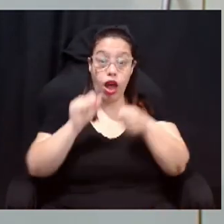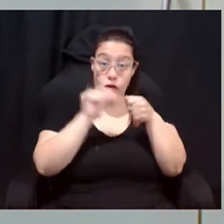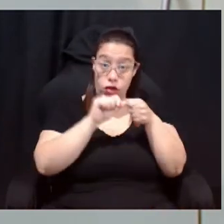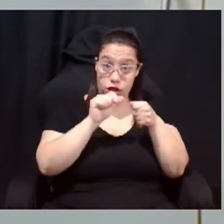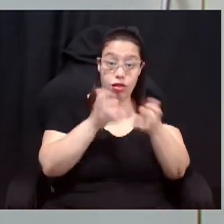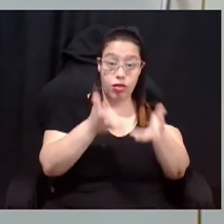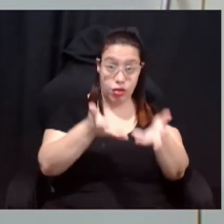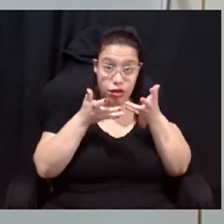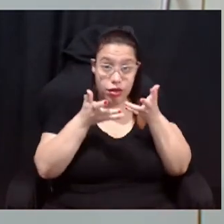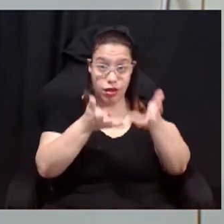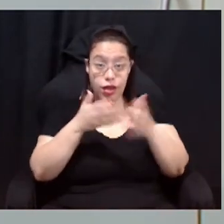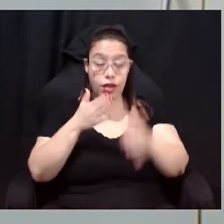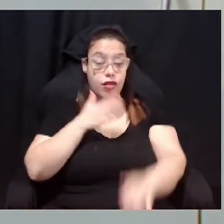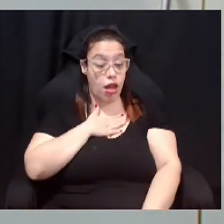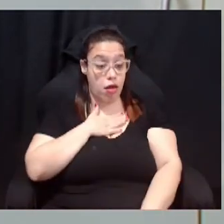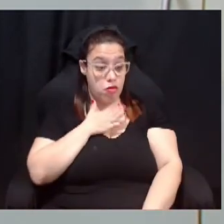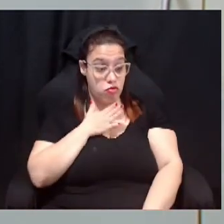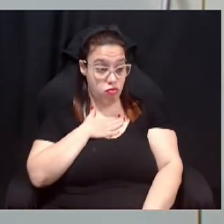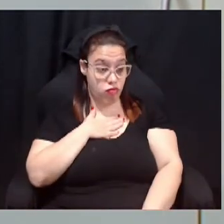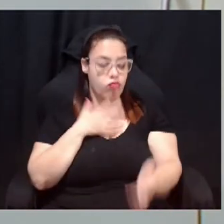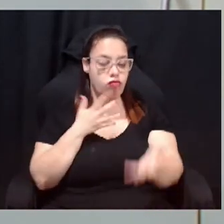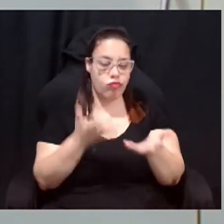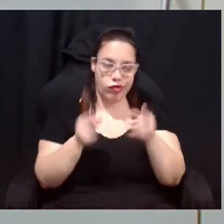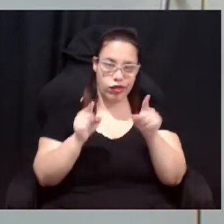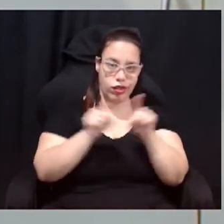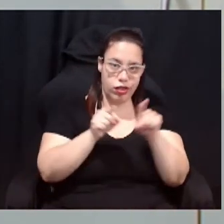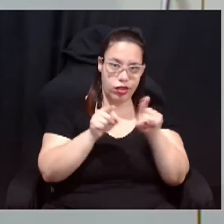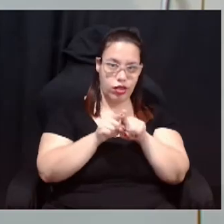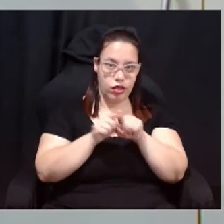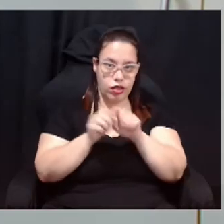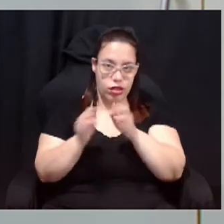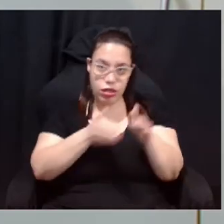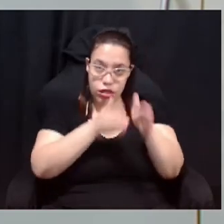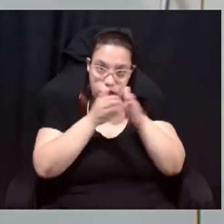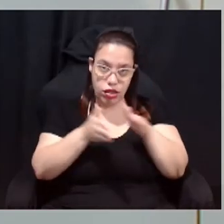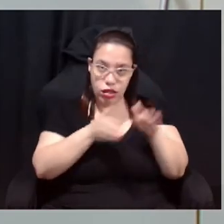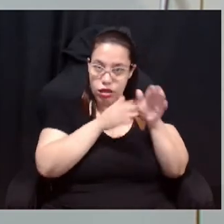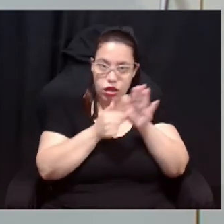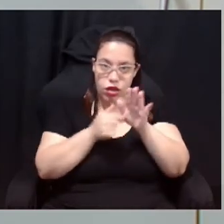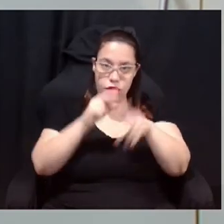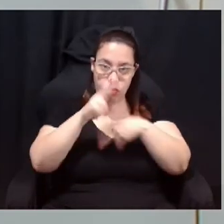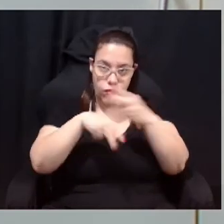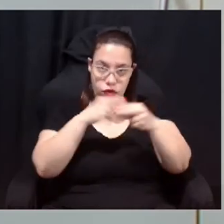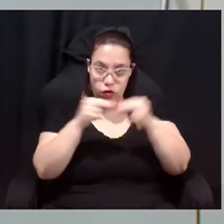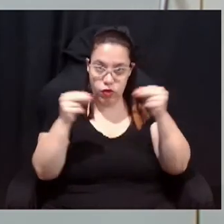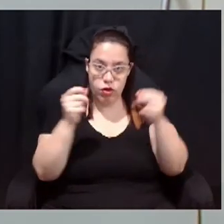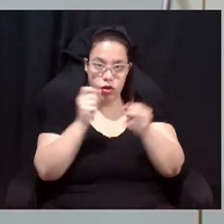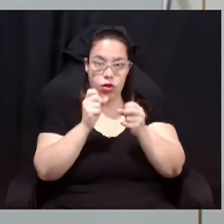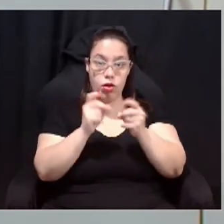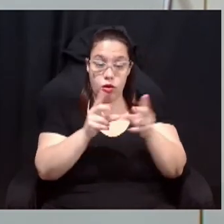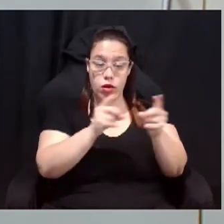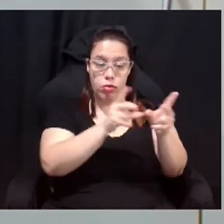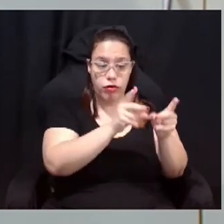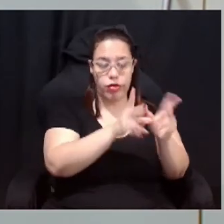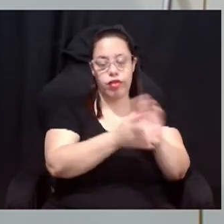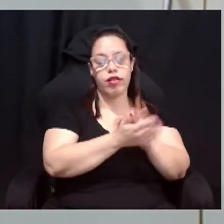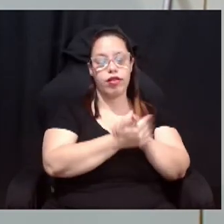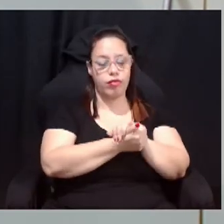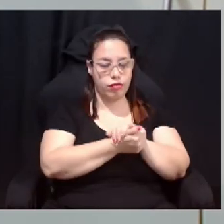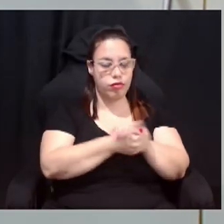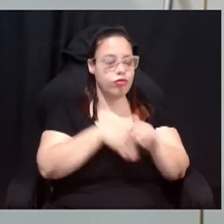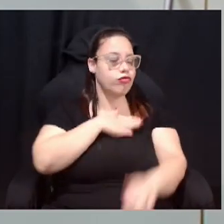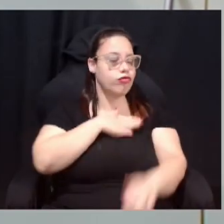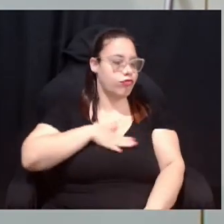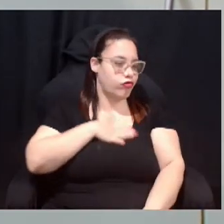ter a minha. Quero também montar uma linhazinha para eu presentear, para eu vender por aí. E é bem gostoso ouvir